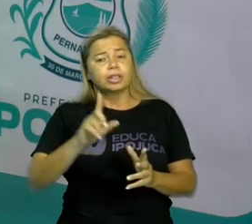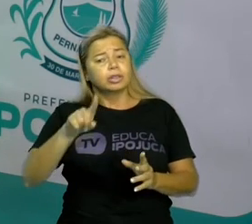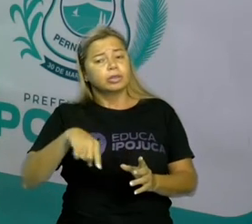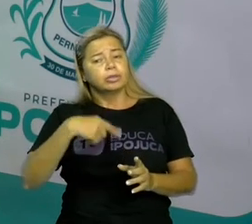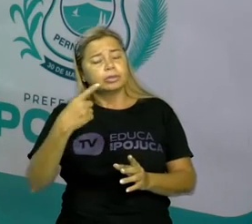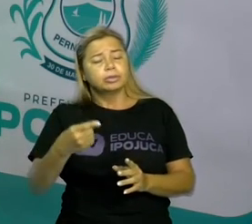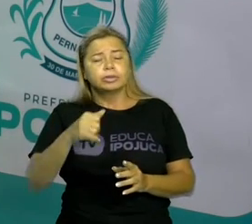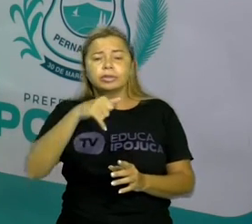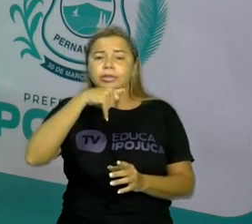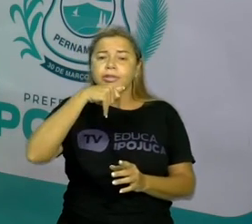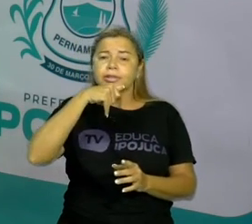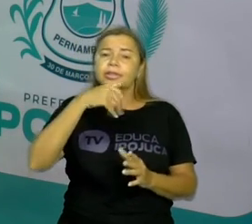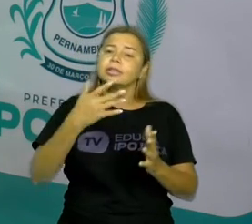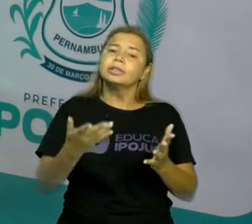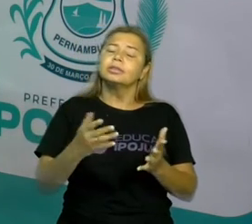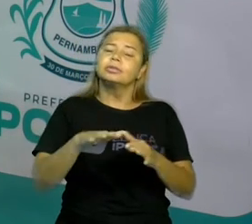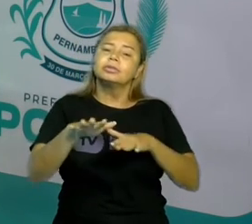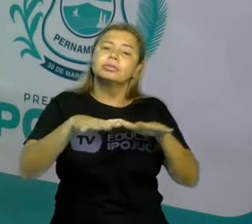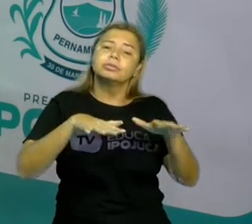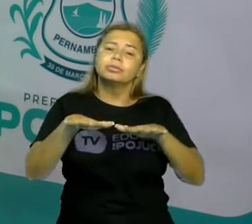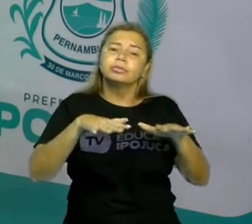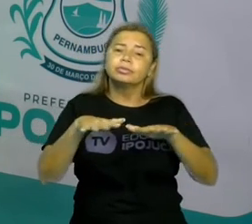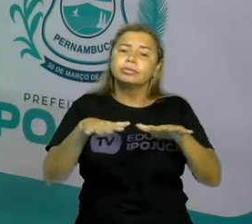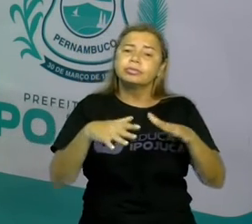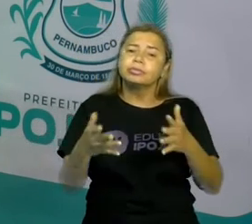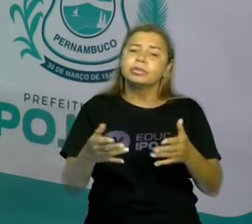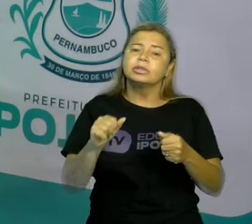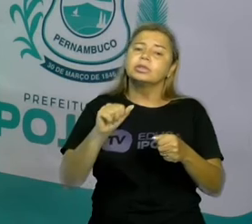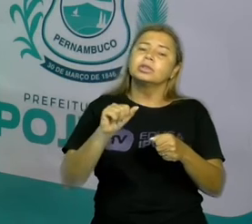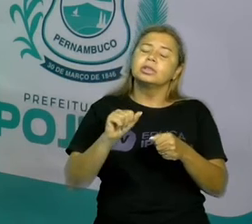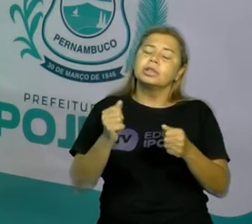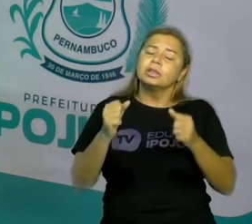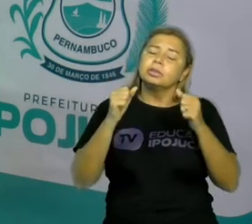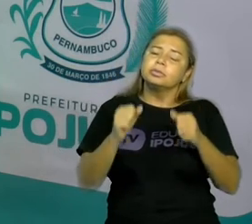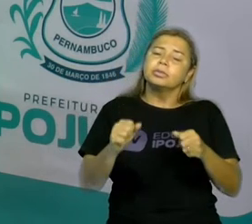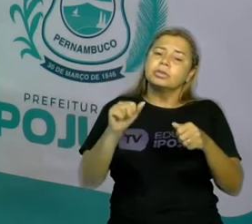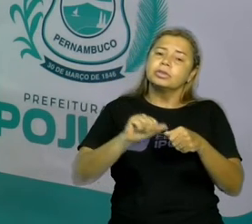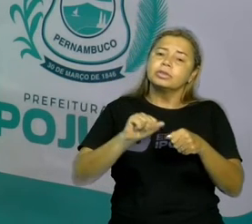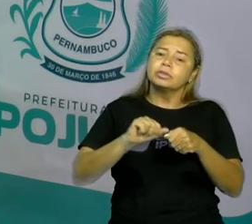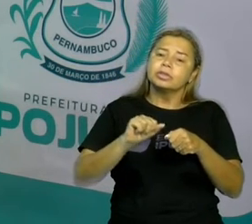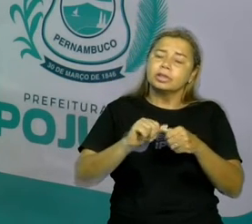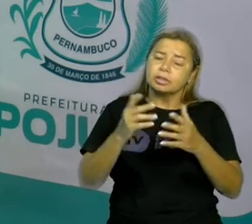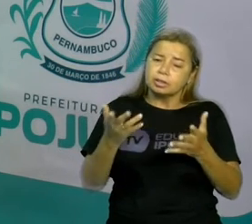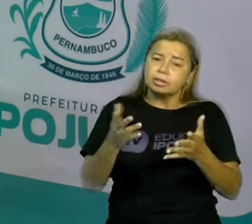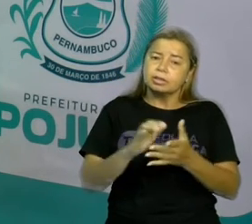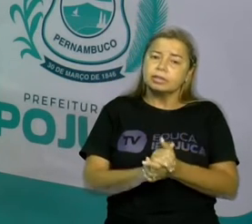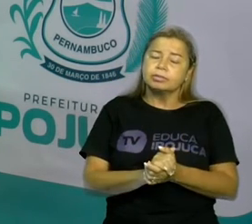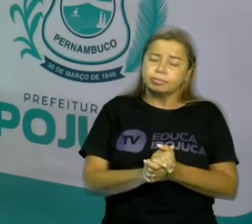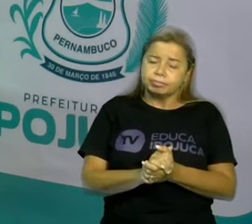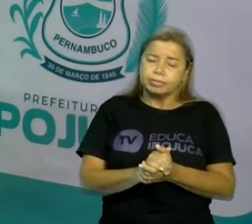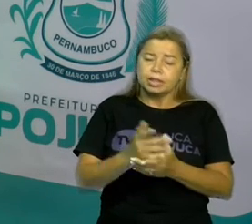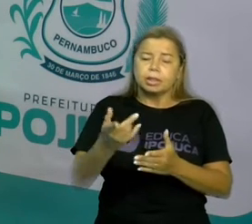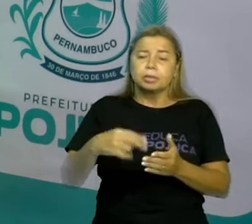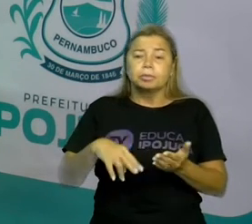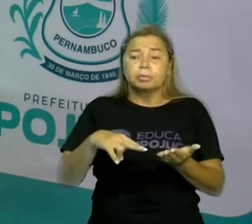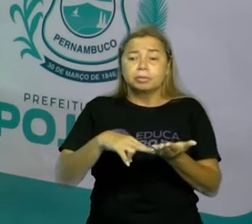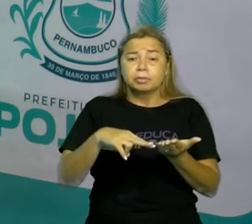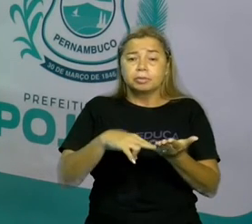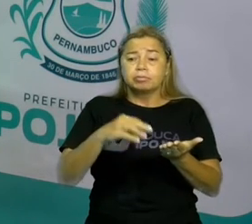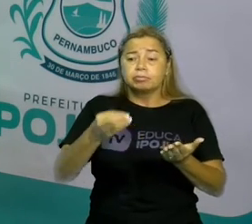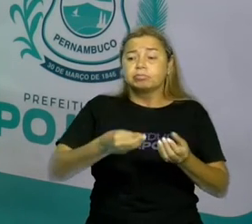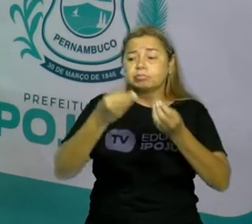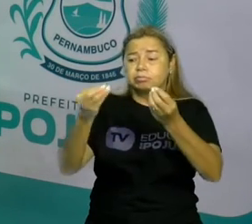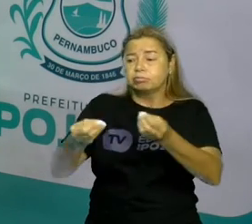outro exemplo de imóvel nem passam que ele pode fazer no espaço para poder fazer as suas